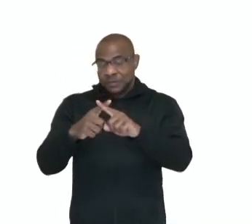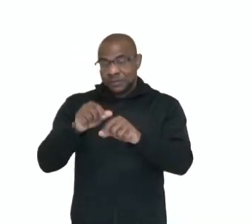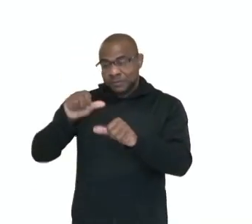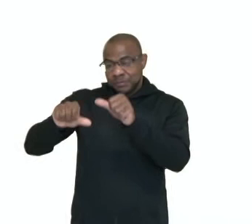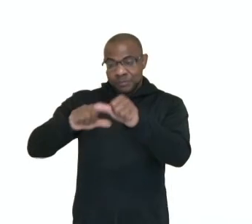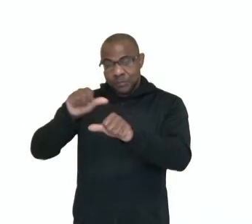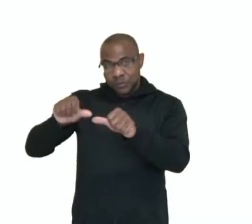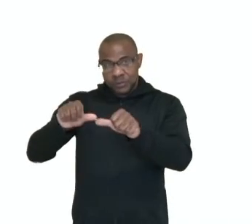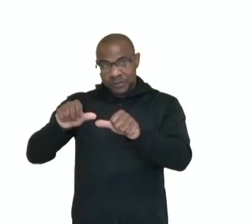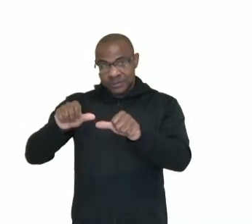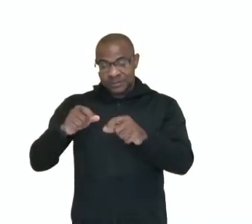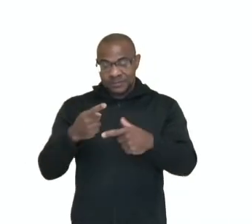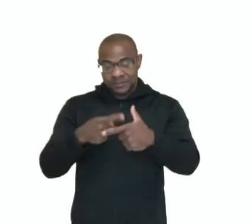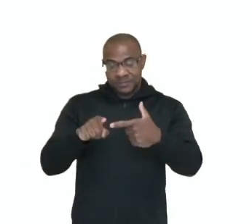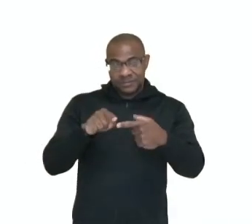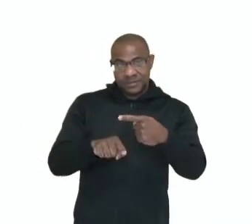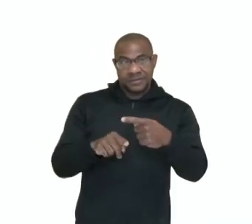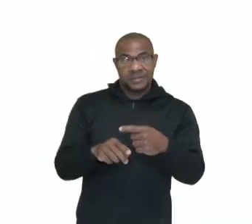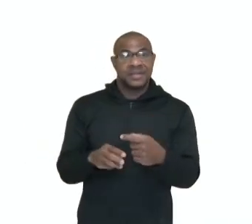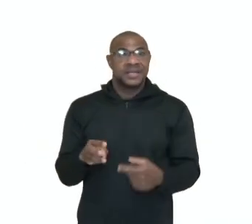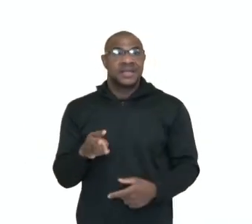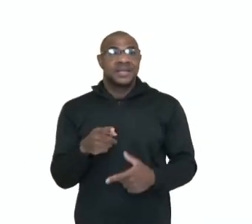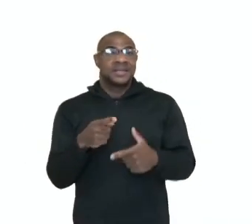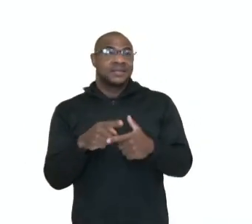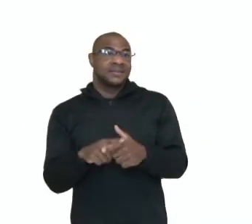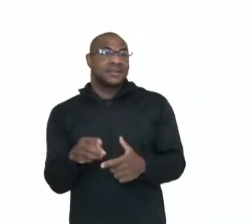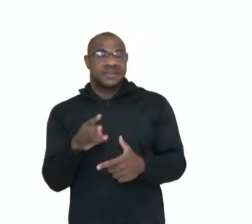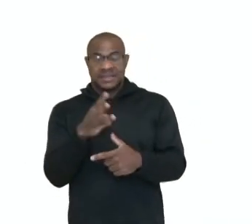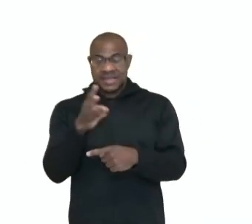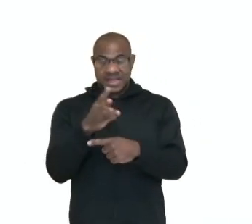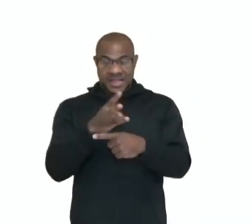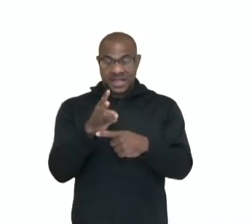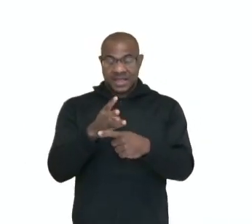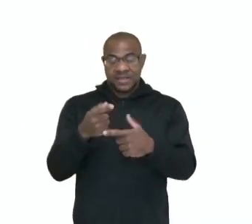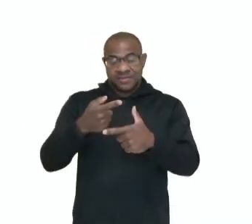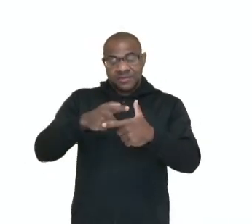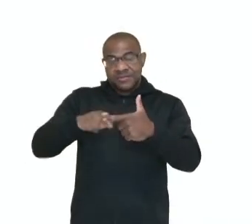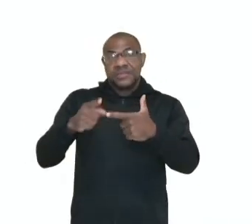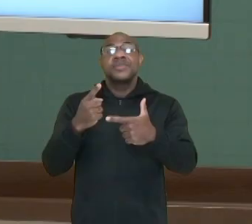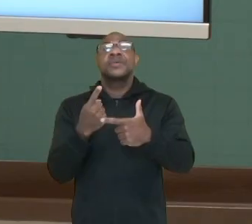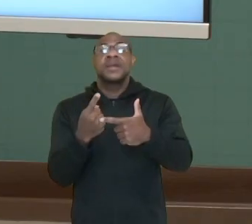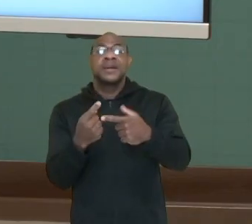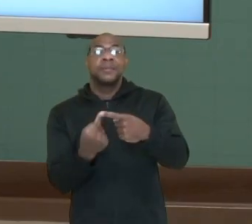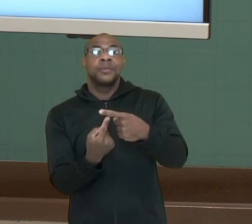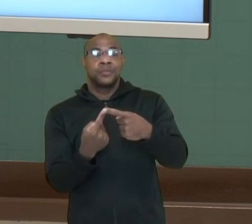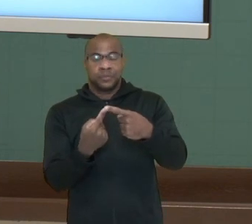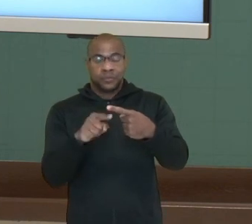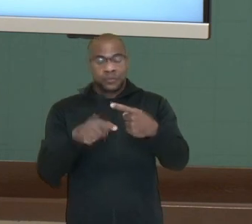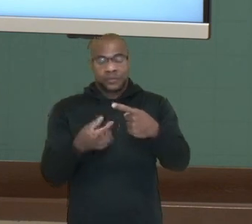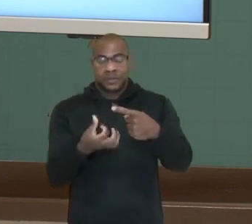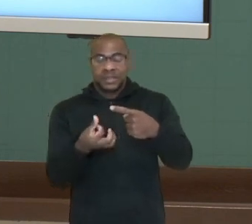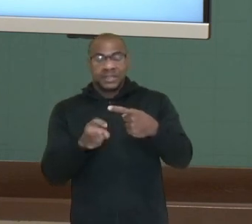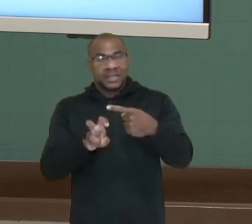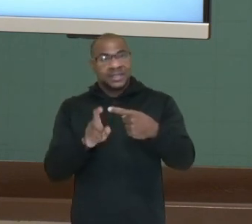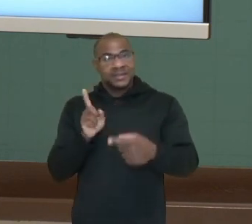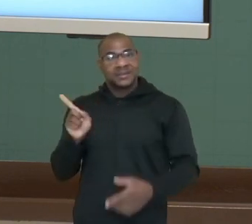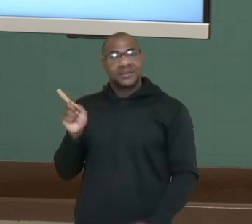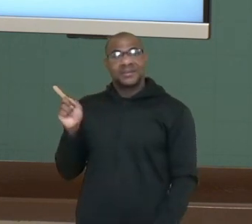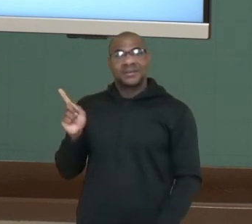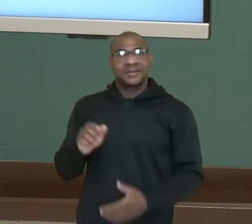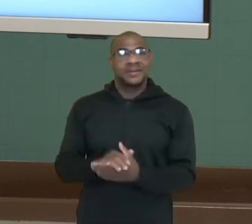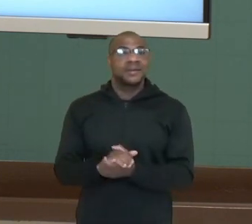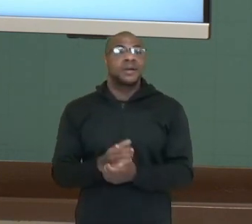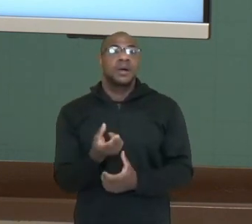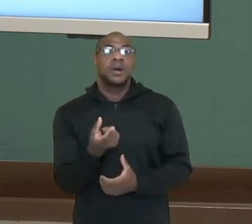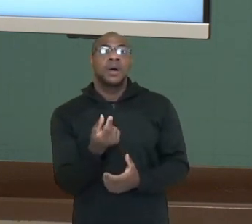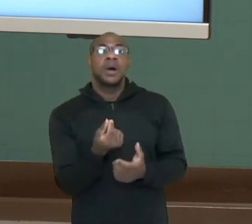serviço contrário. 33 dividido por 1,65 é igual a 20. Então, o custo é de 20 e eu quero